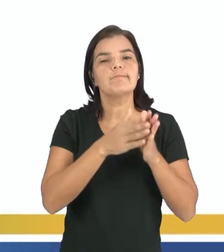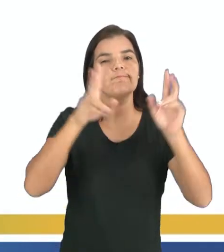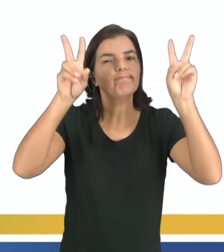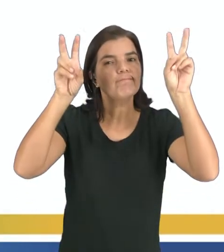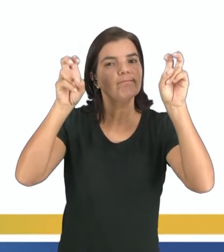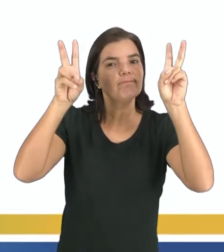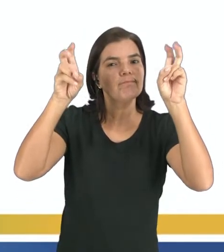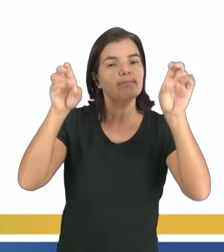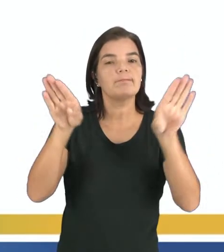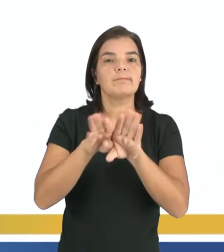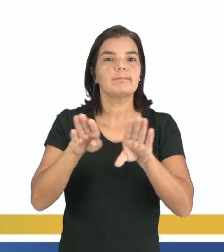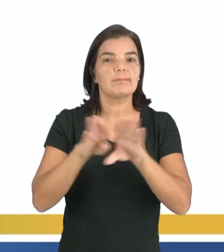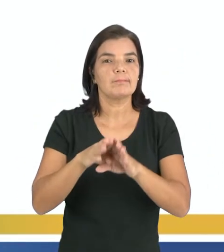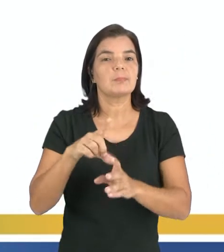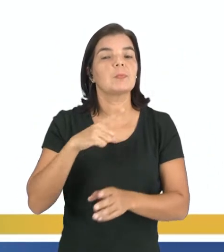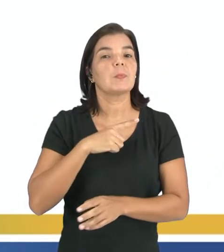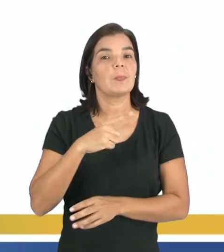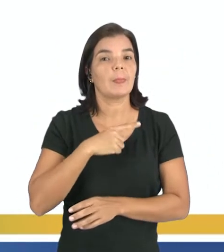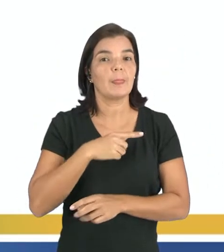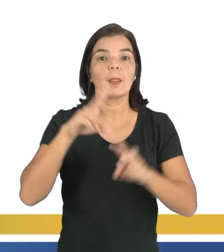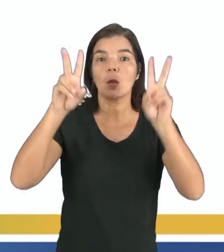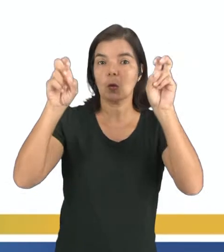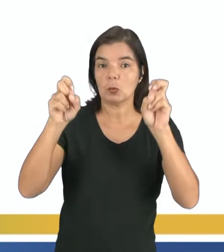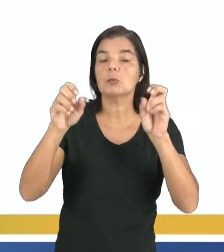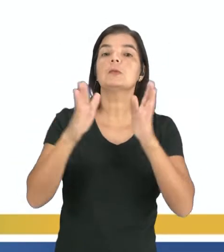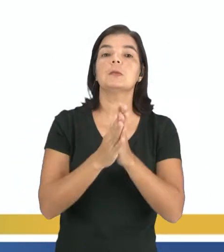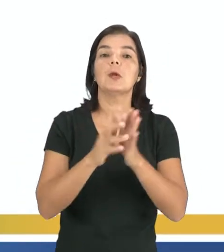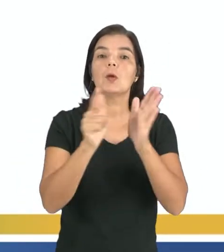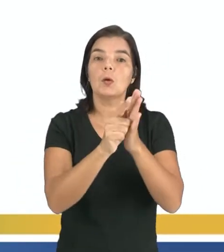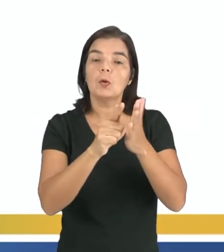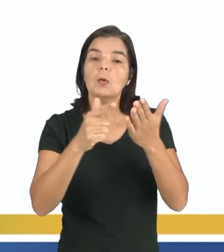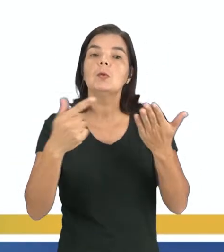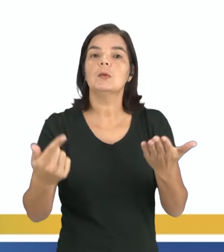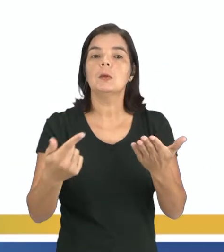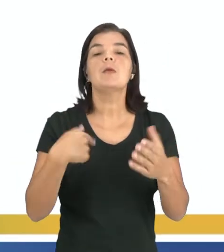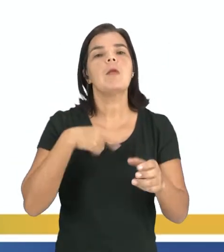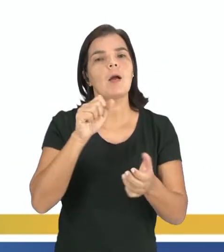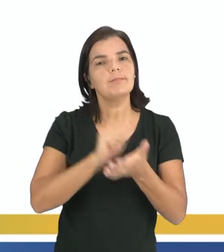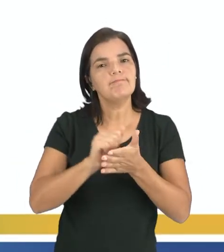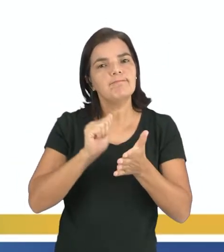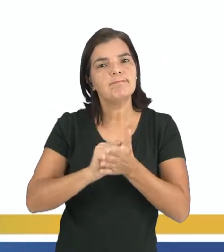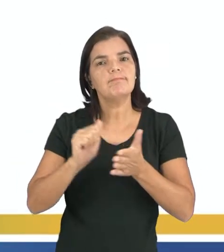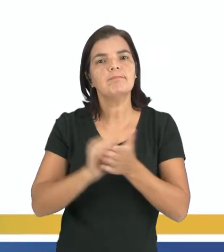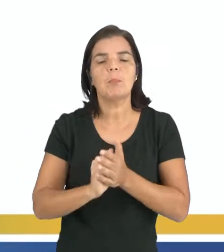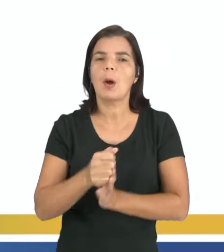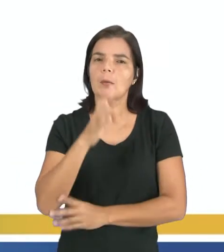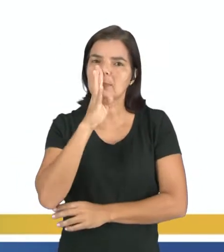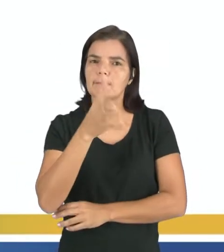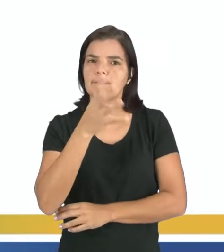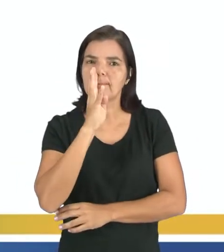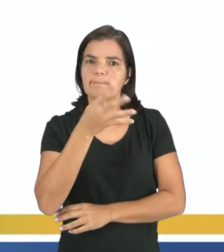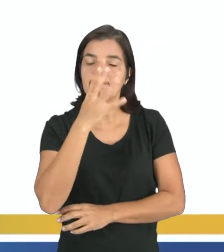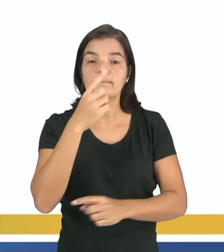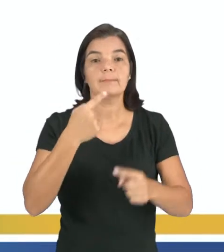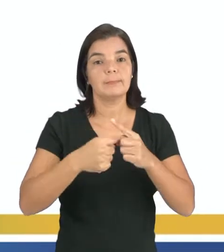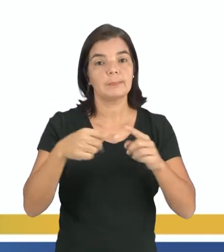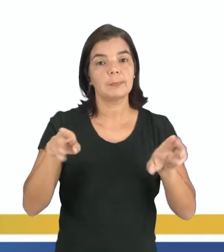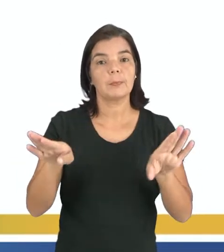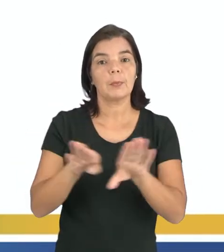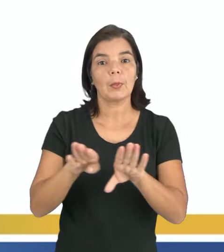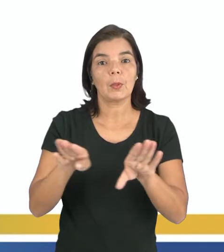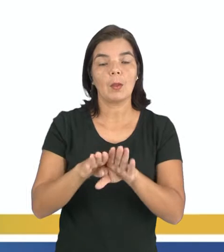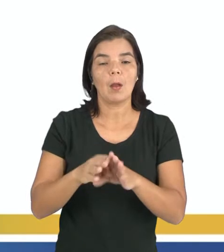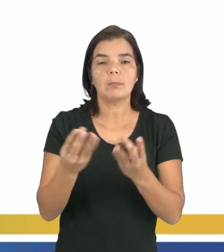assunto, ela tem como início esse assunto jornalístico, e aí ela é produzida num sentido mais crítico, até porque